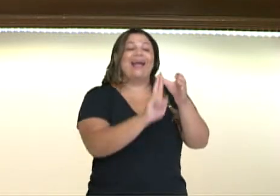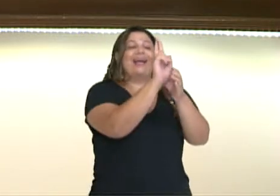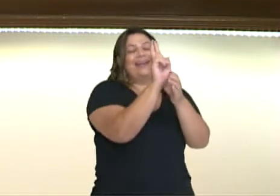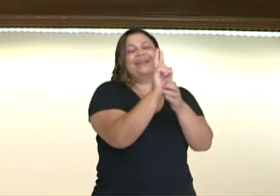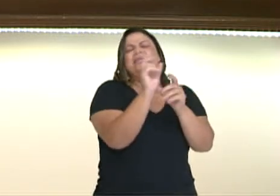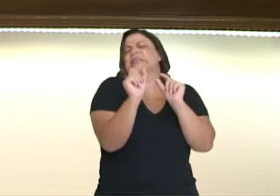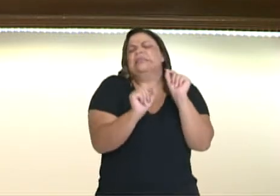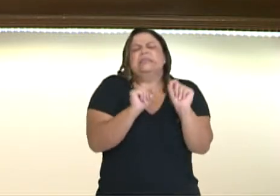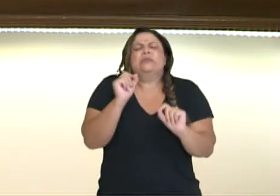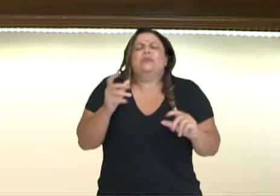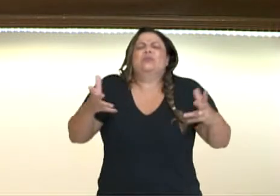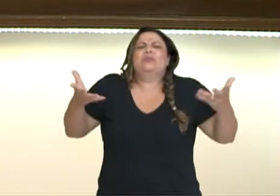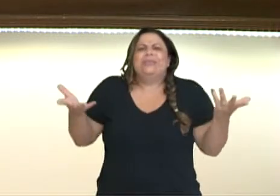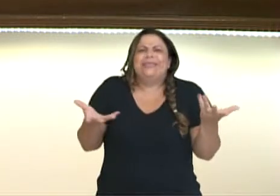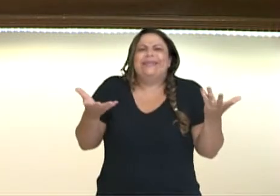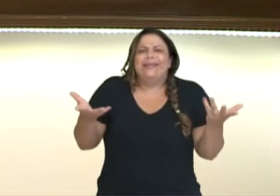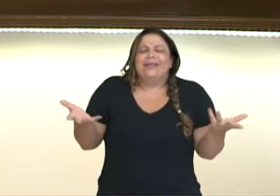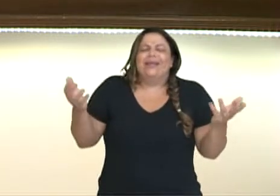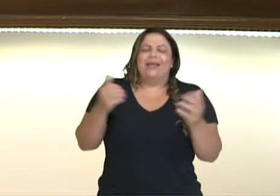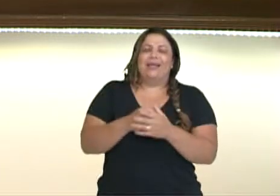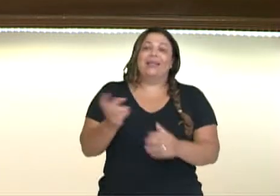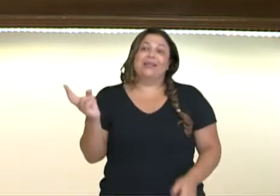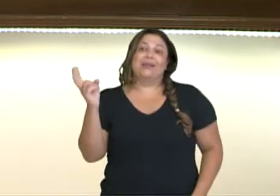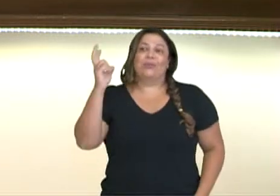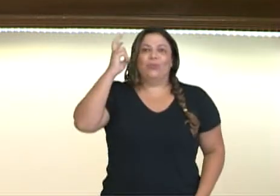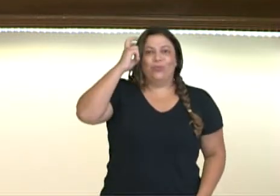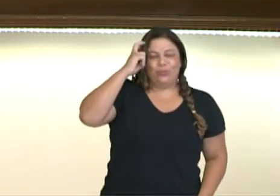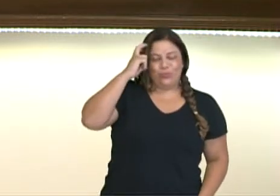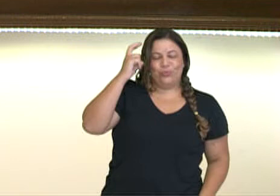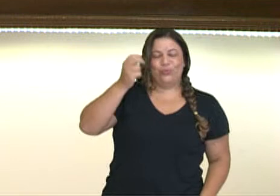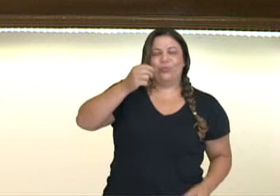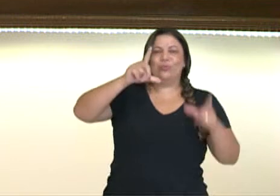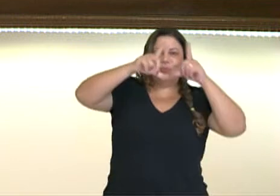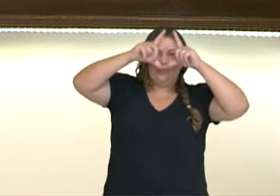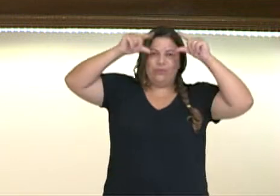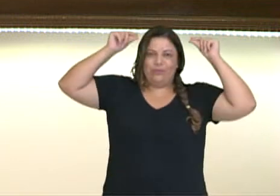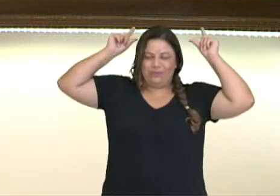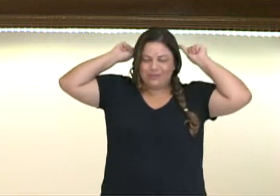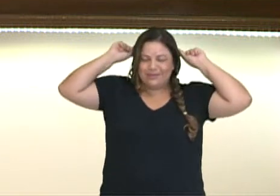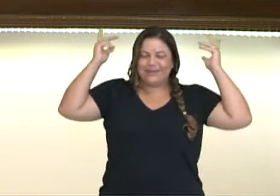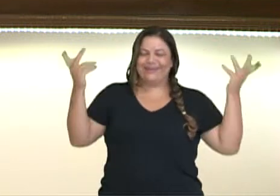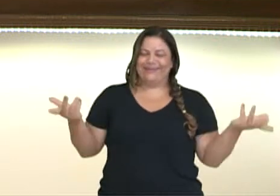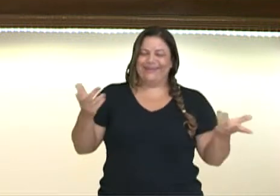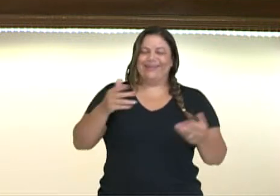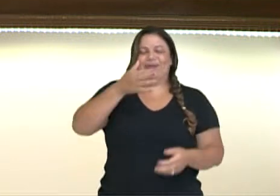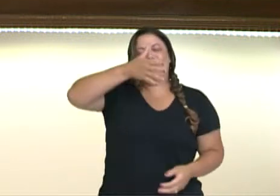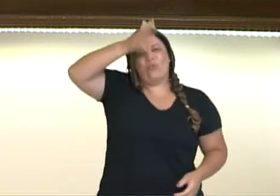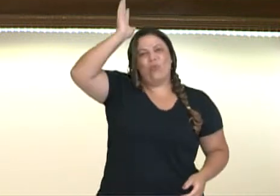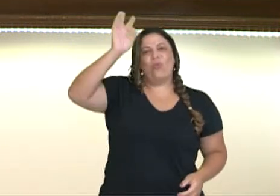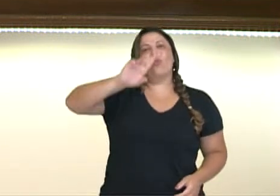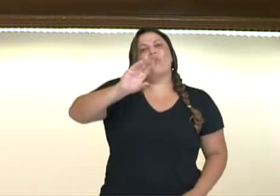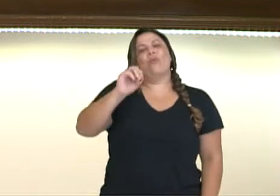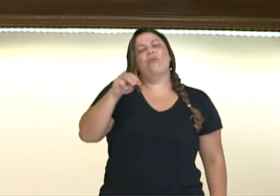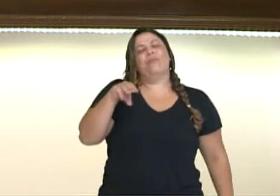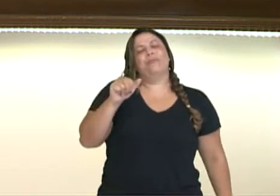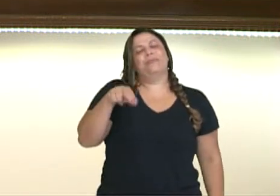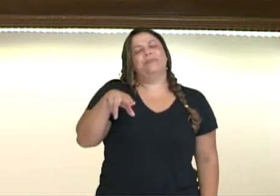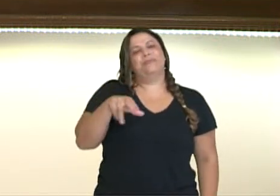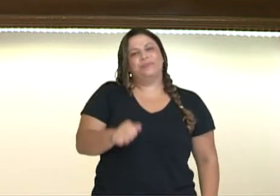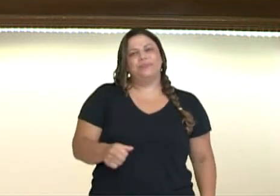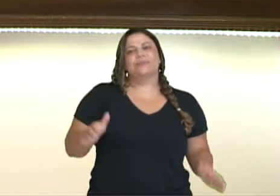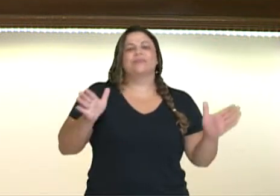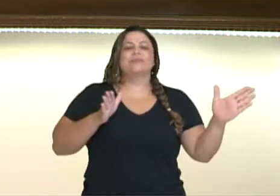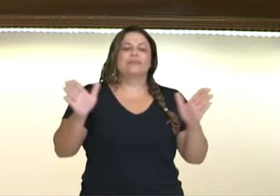então, professor? Renascer da cultura greco-romana. Antes da Idade Média, esse período tão extenso de